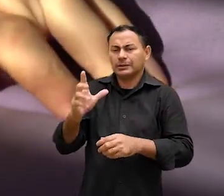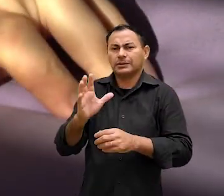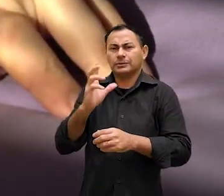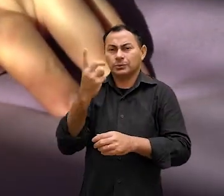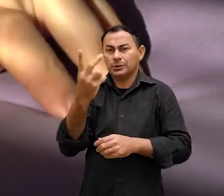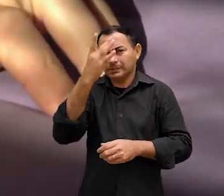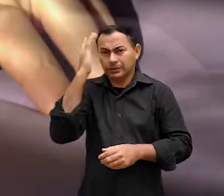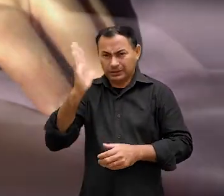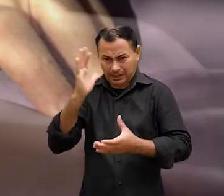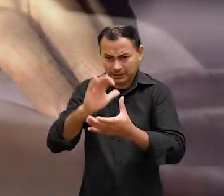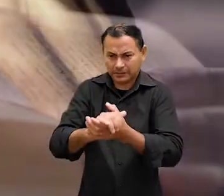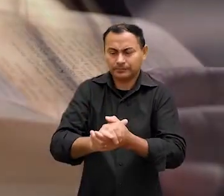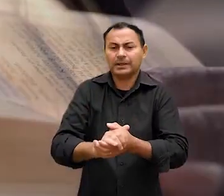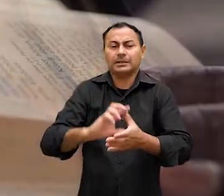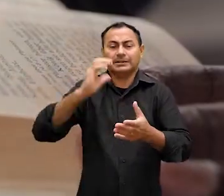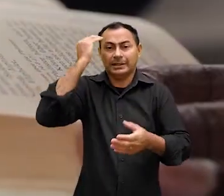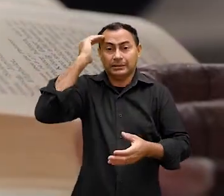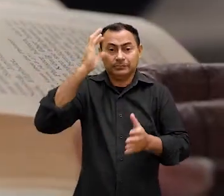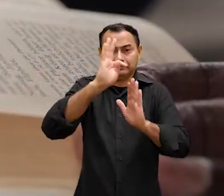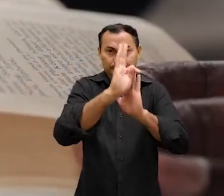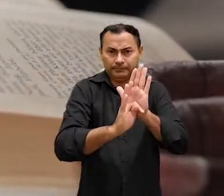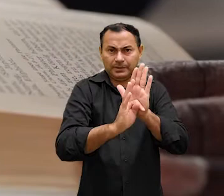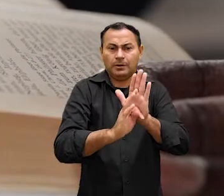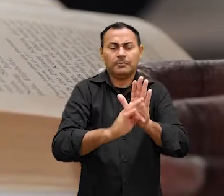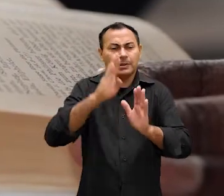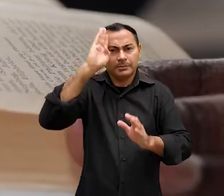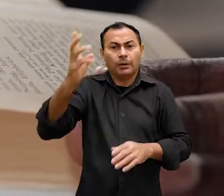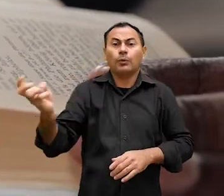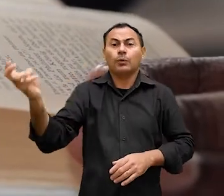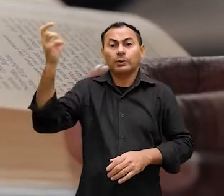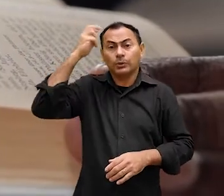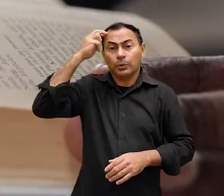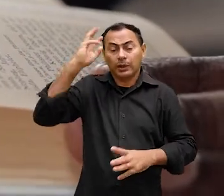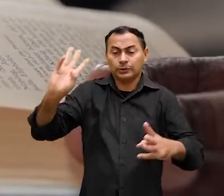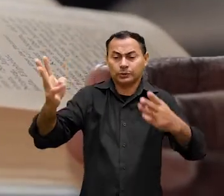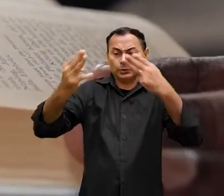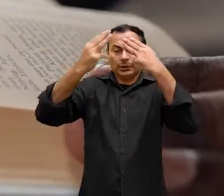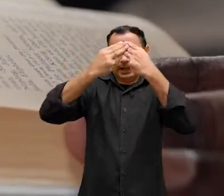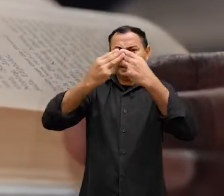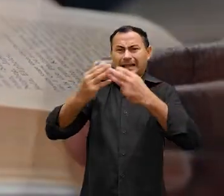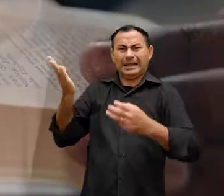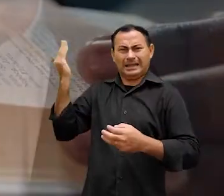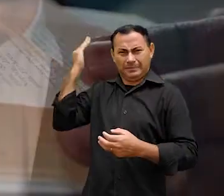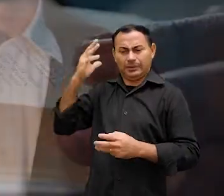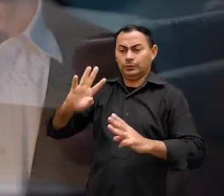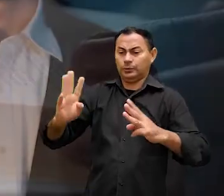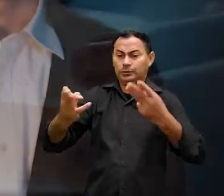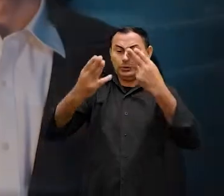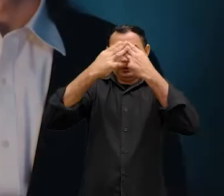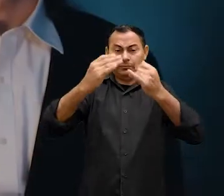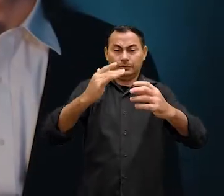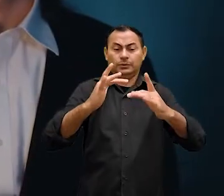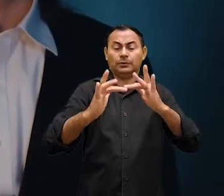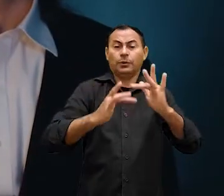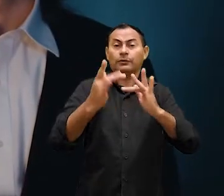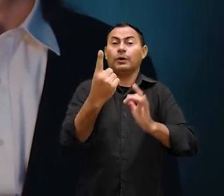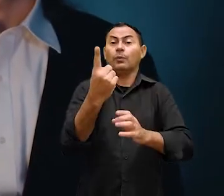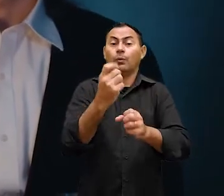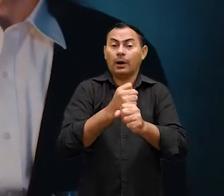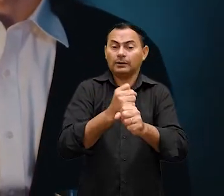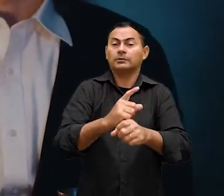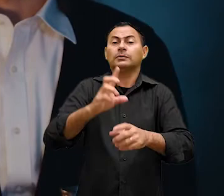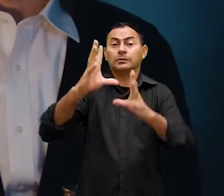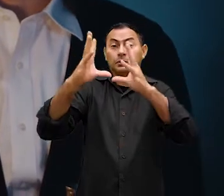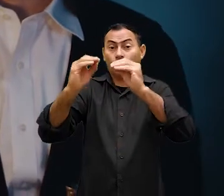casadas? Eles interpretam o texto sob o prisma da cultura judaica na época. Os judeus ficavam noivos por 1 ano e se na